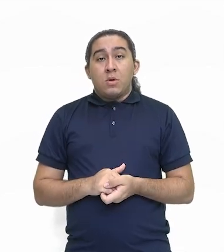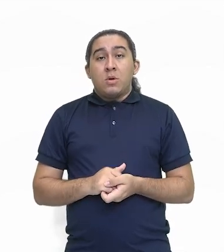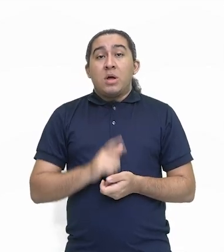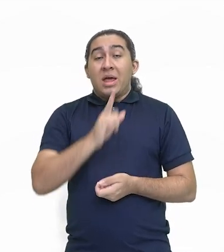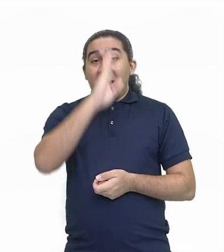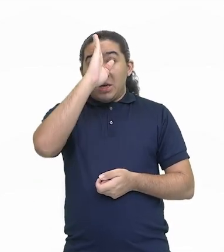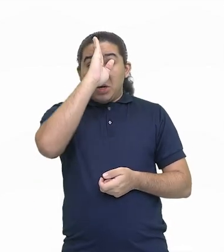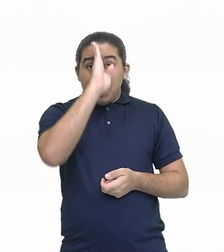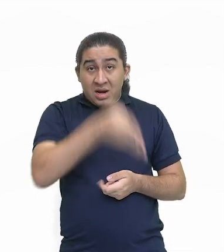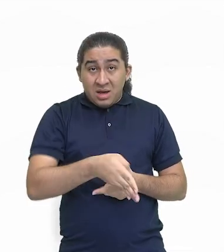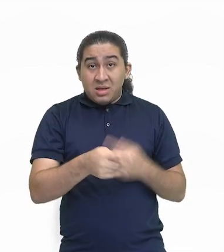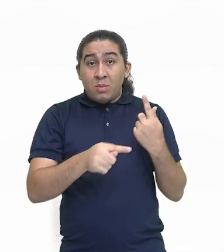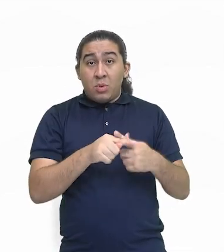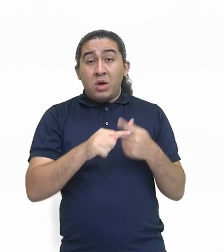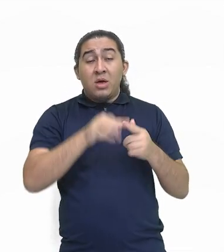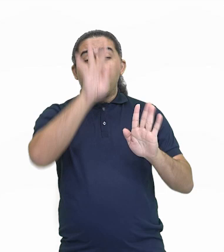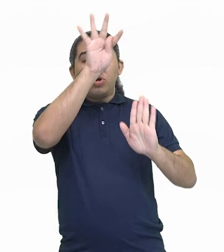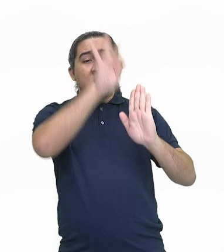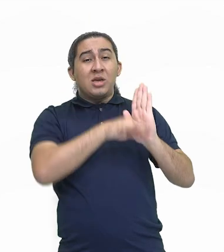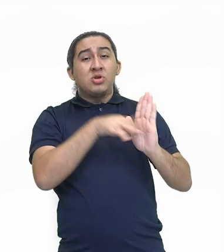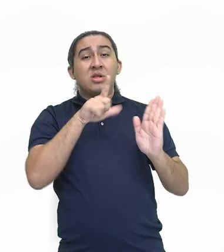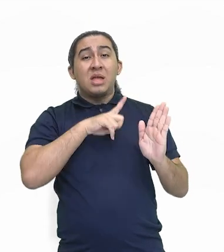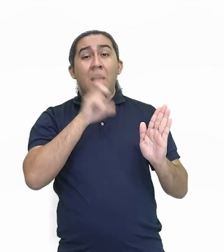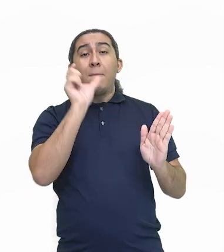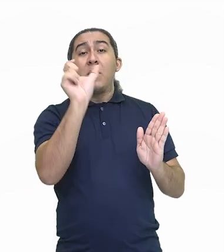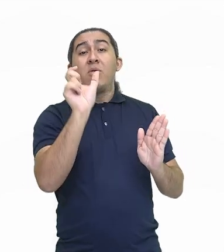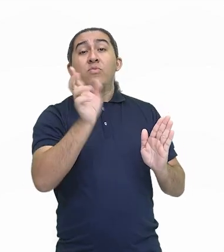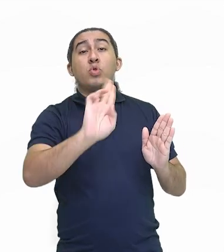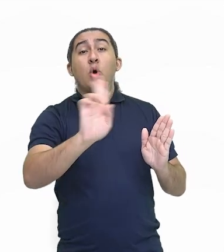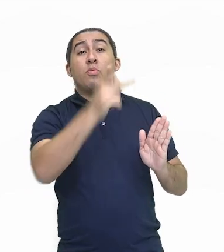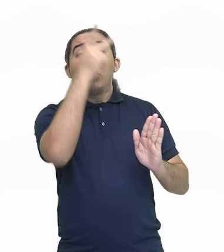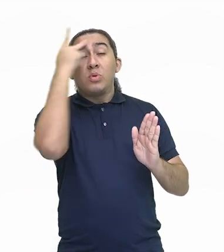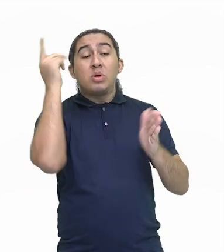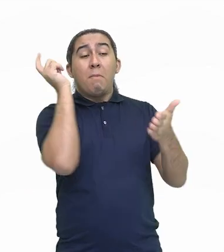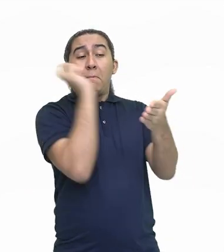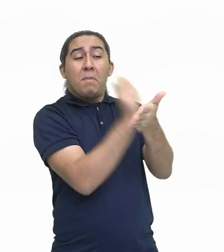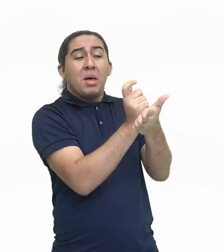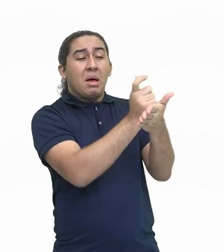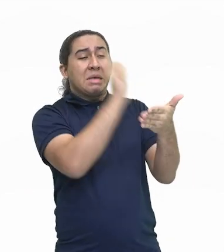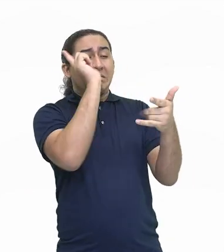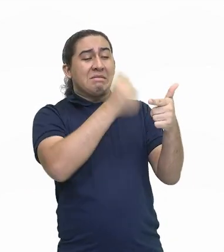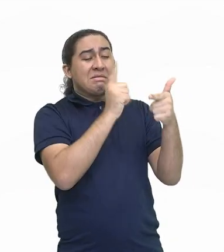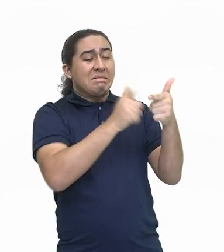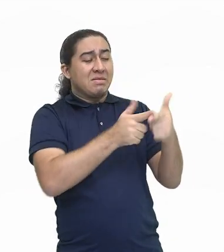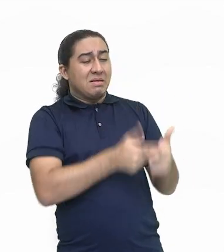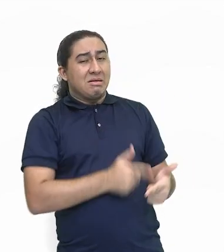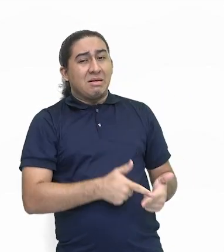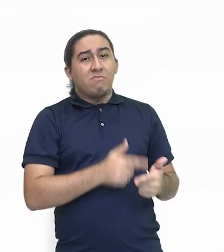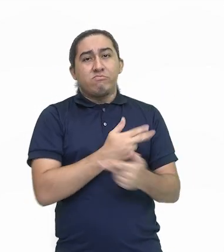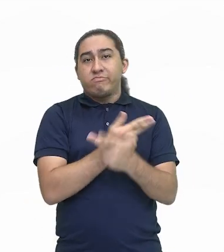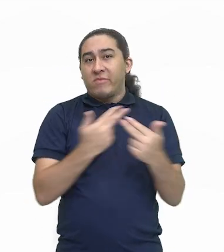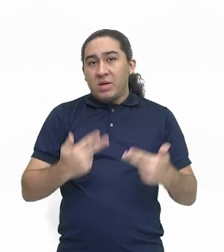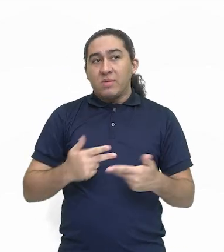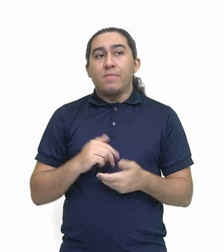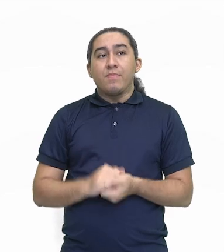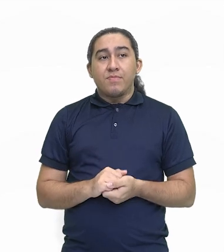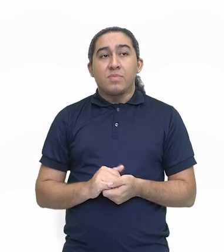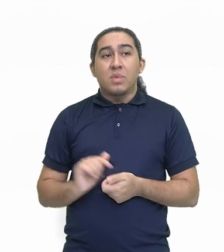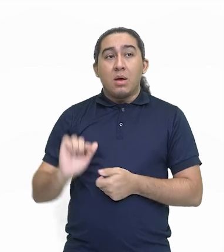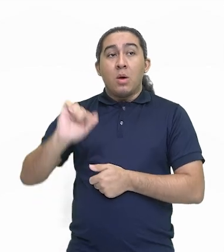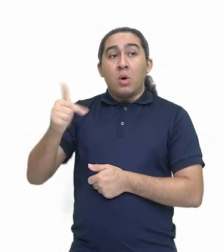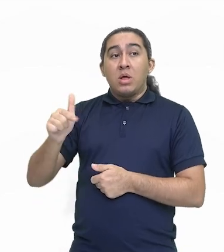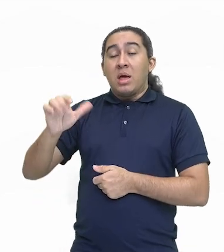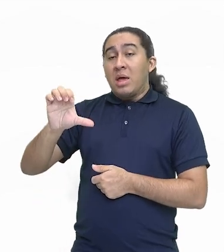no nome de alguém, vai citar aí o nome de alguém. Na cantiga de escárnio, contém